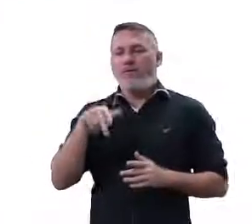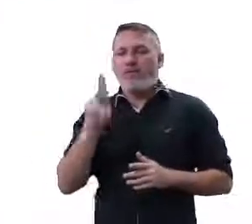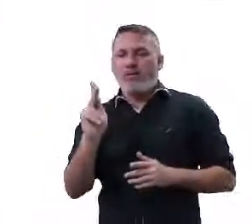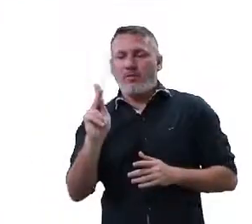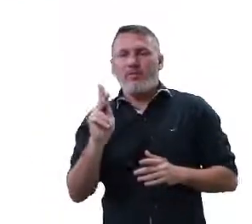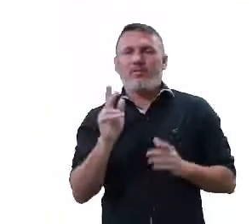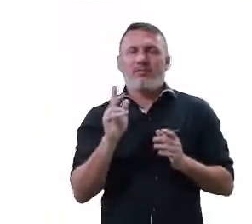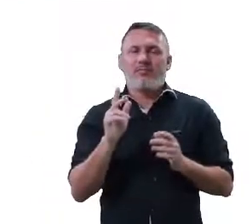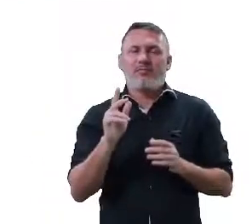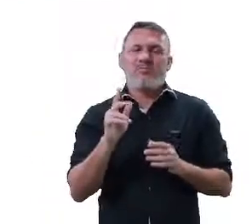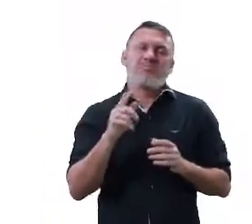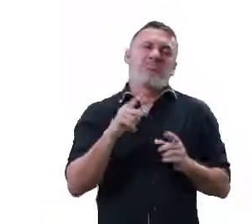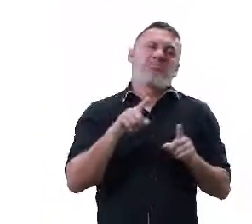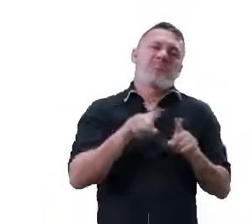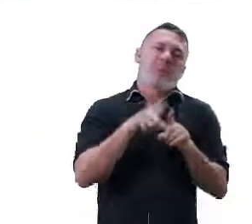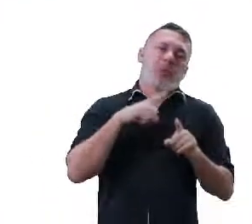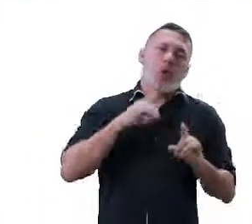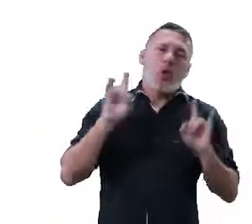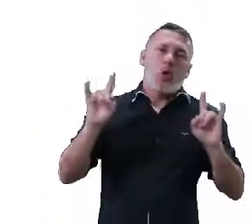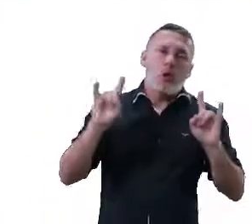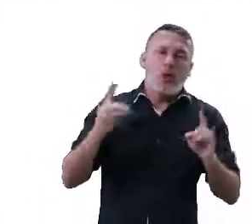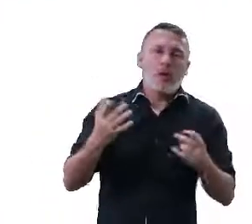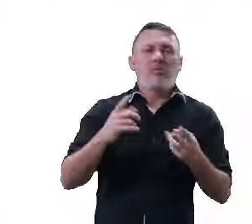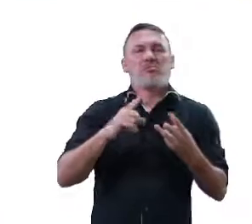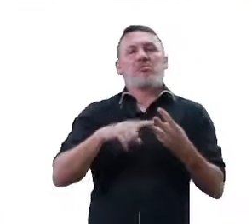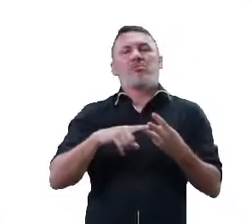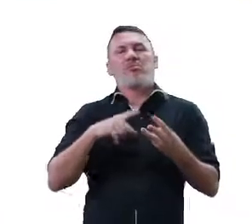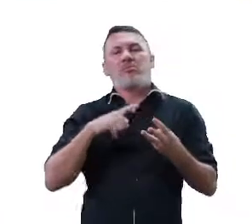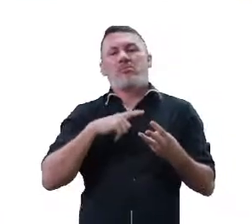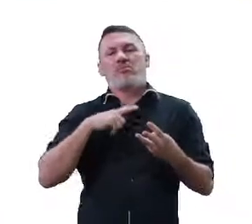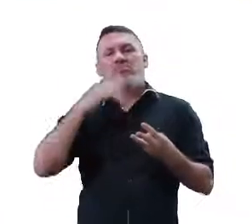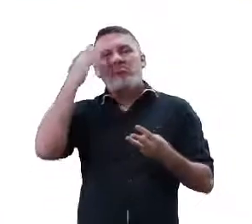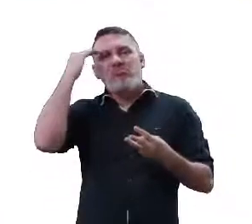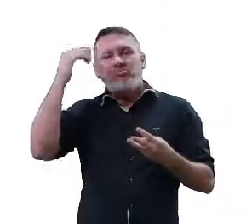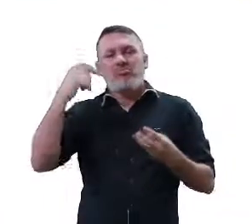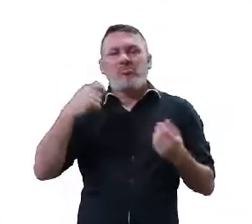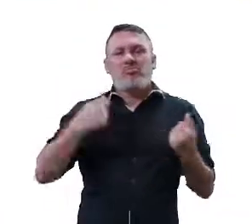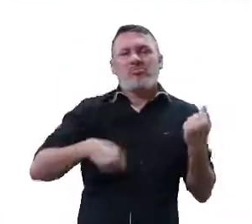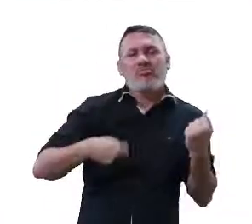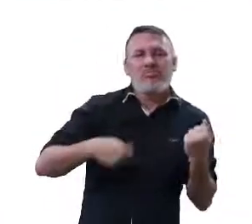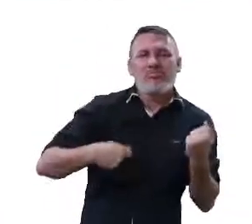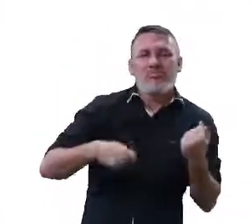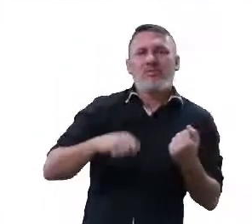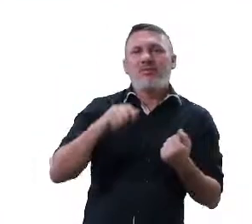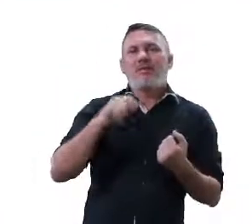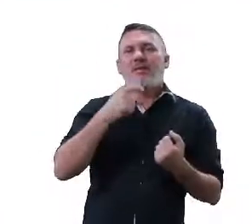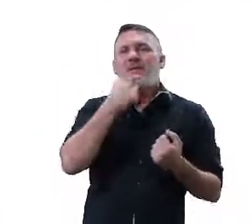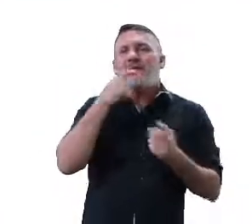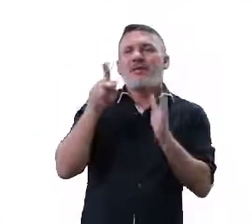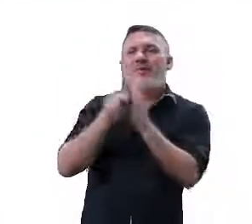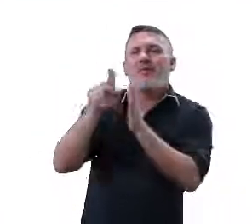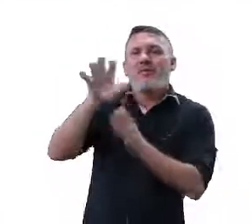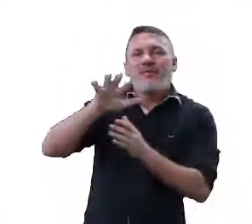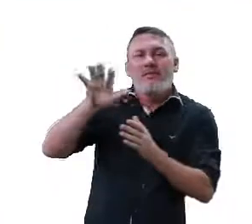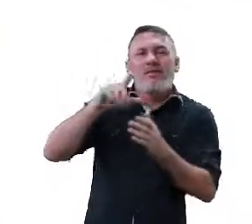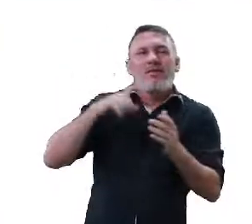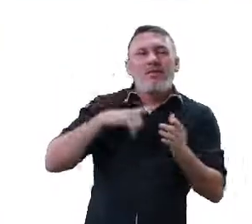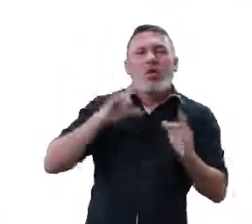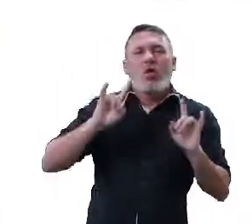né? O heavy metal, os Beatles, né? A Beatlemania. Então você tem